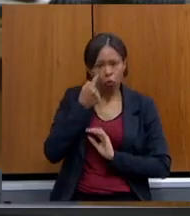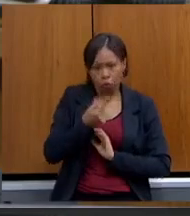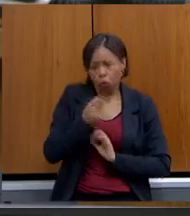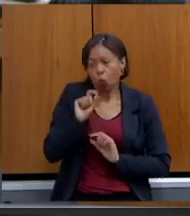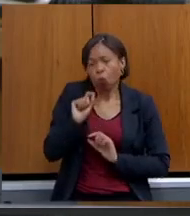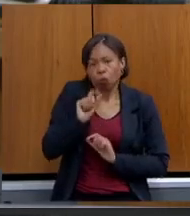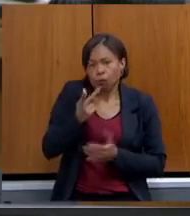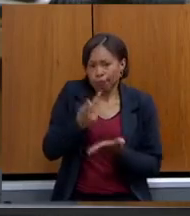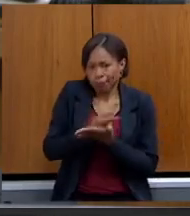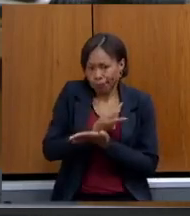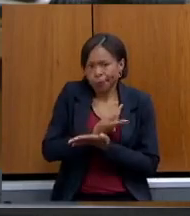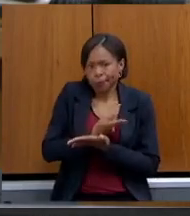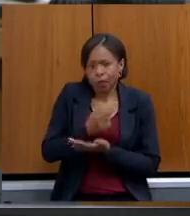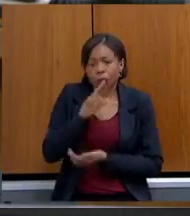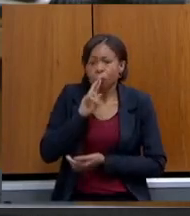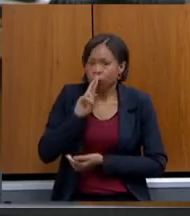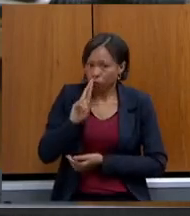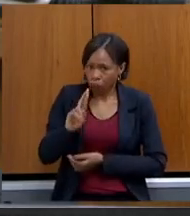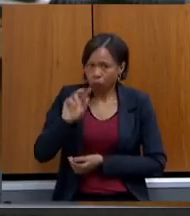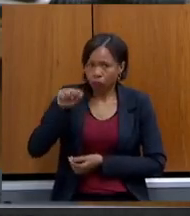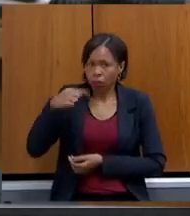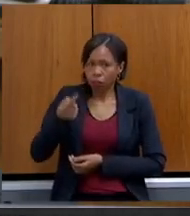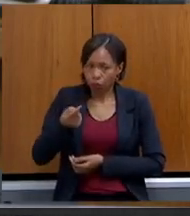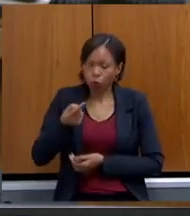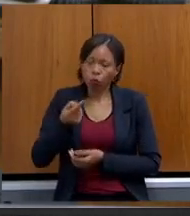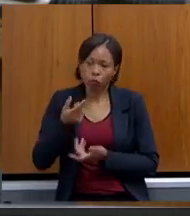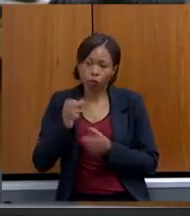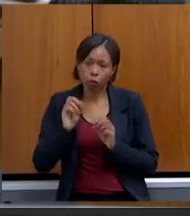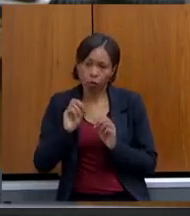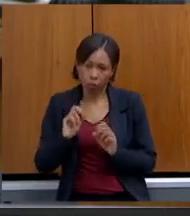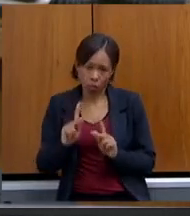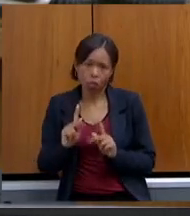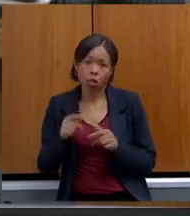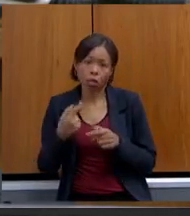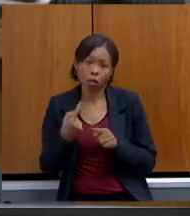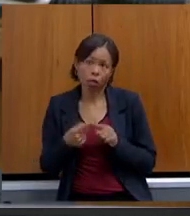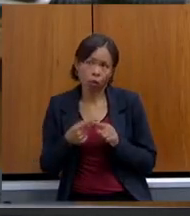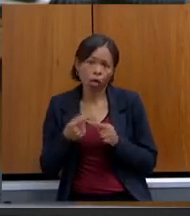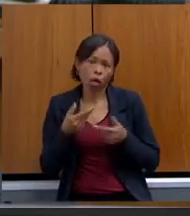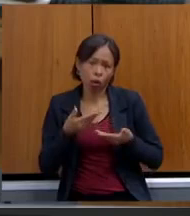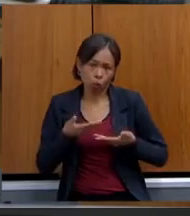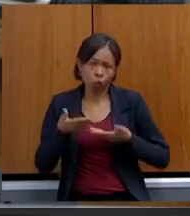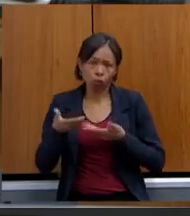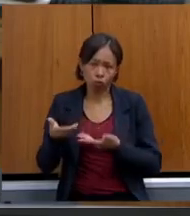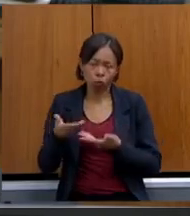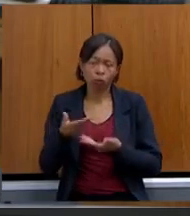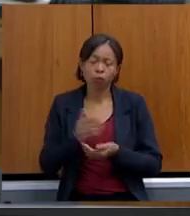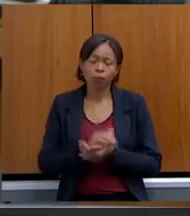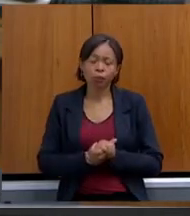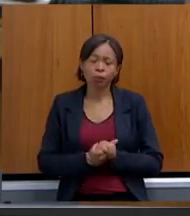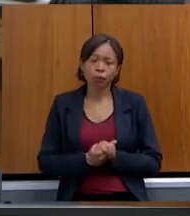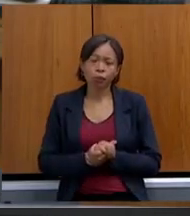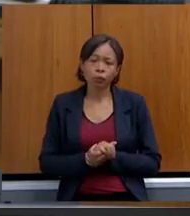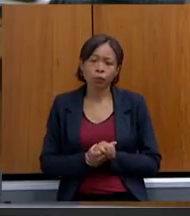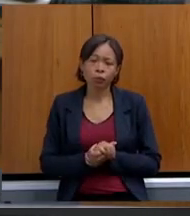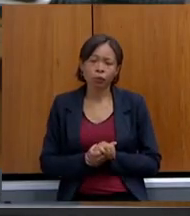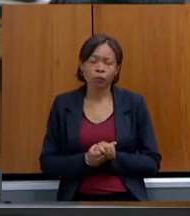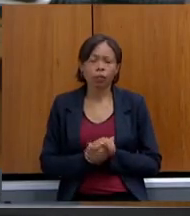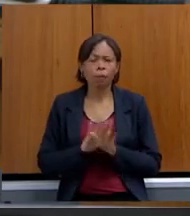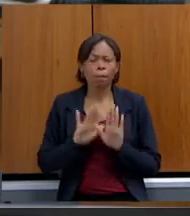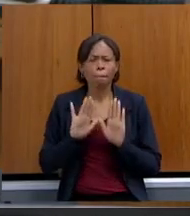vejo detalhadamente e respondo para o senhor formalmente em relação a esse convite de já tô encerrando tá Deputado é